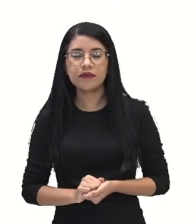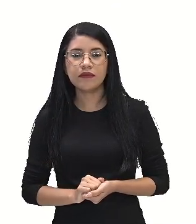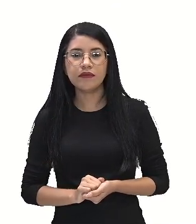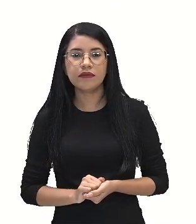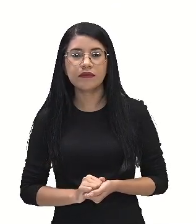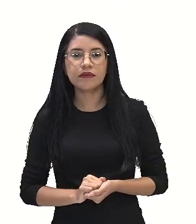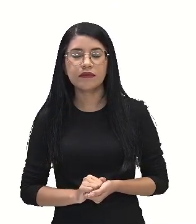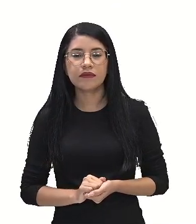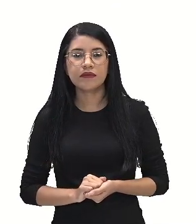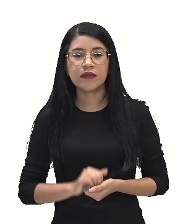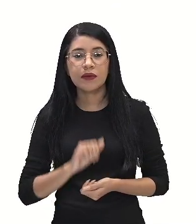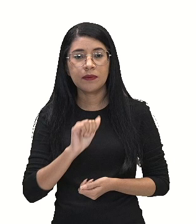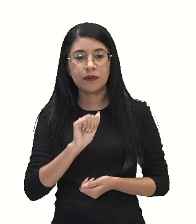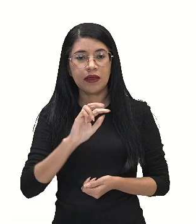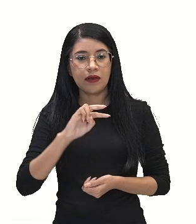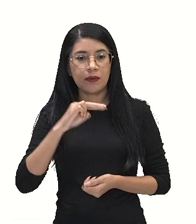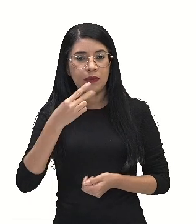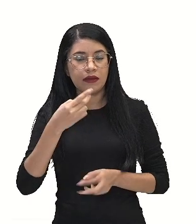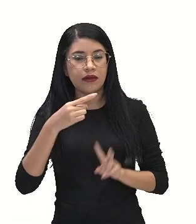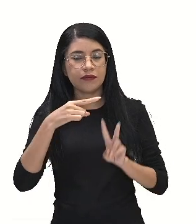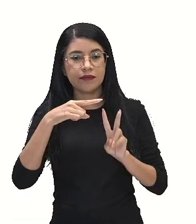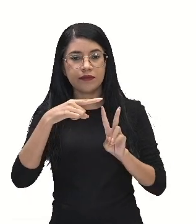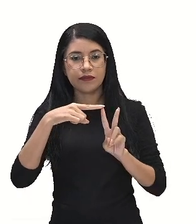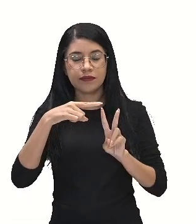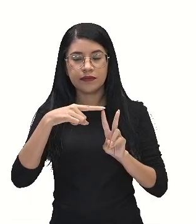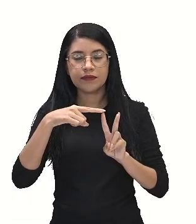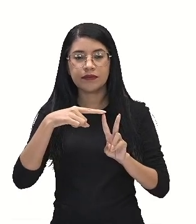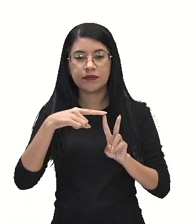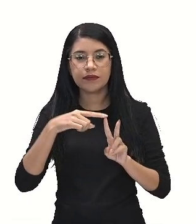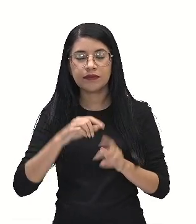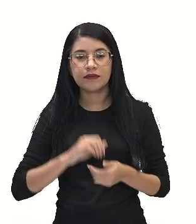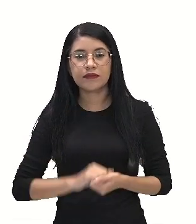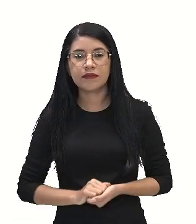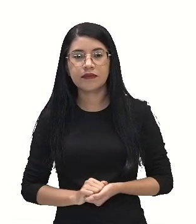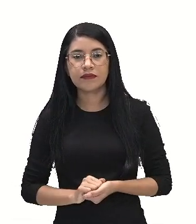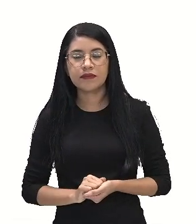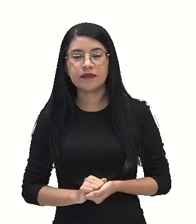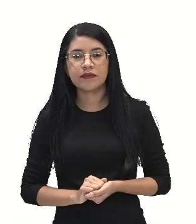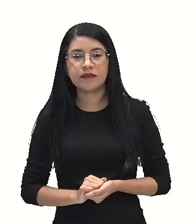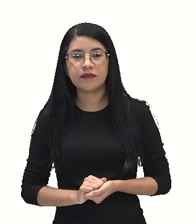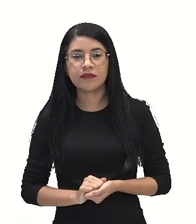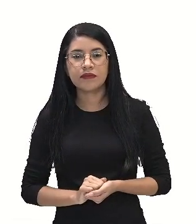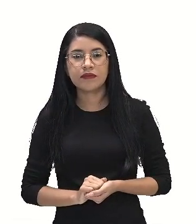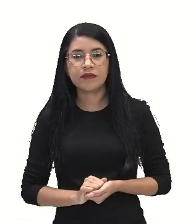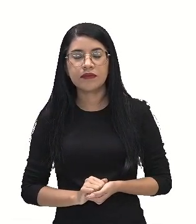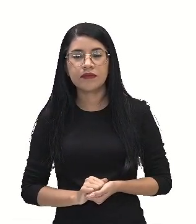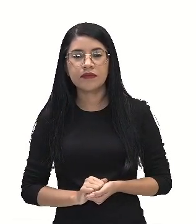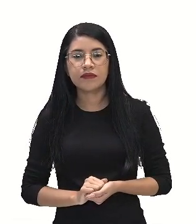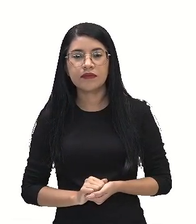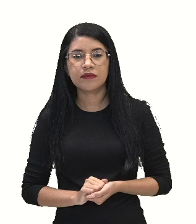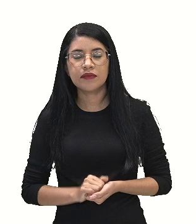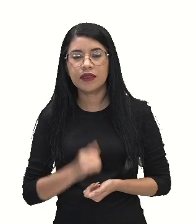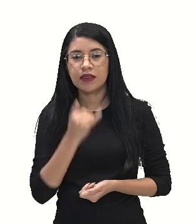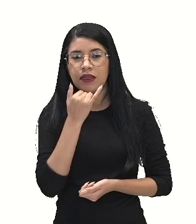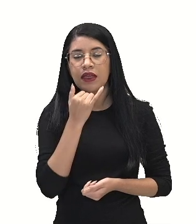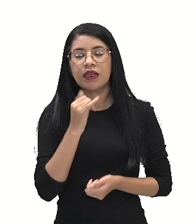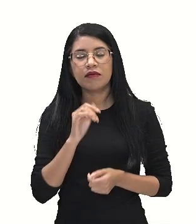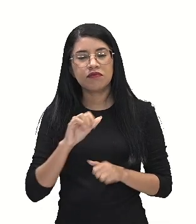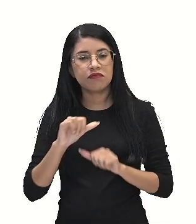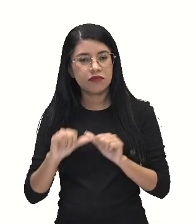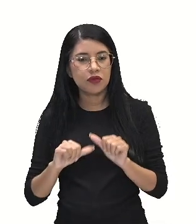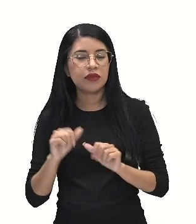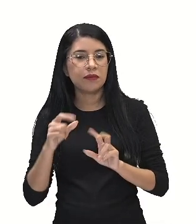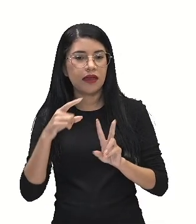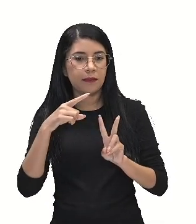A ao quadrado é igual a, ou melhor, aqui a gente já vai resolver essa potência, né, transformando